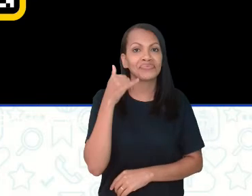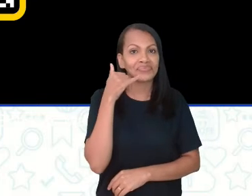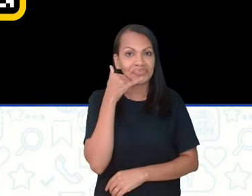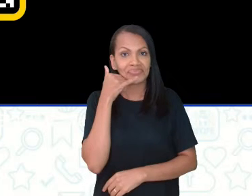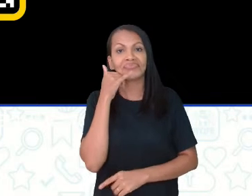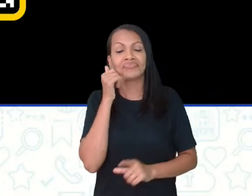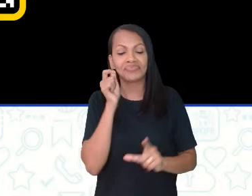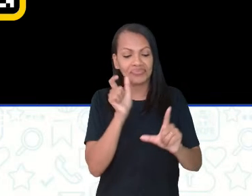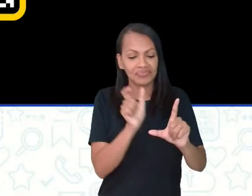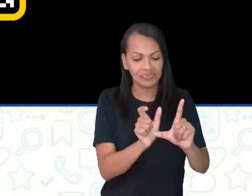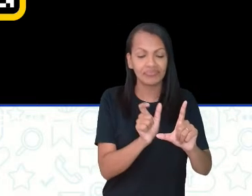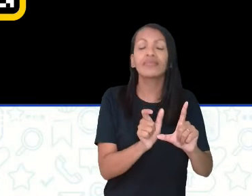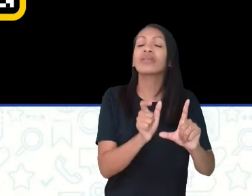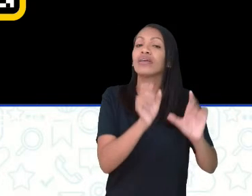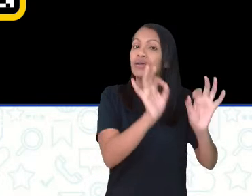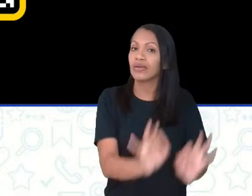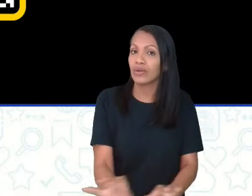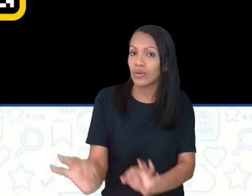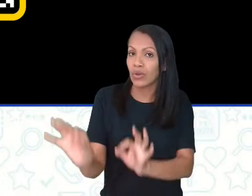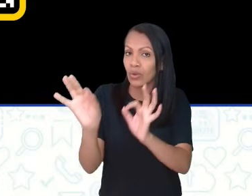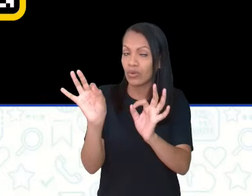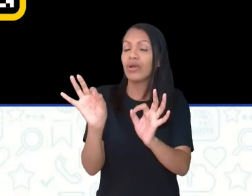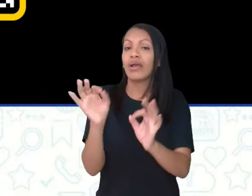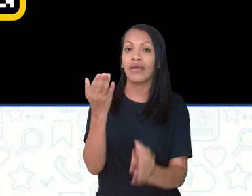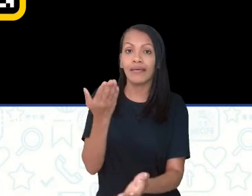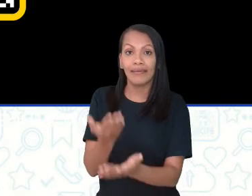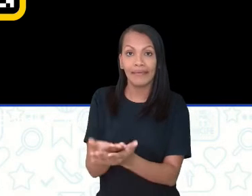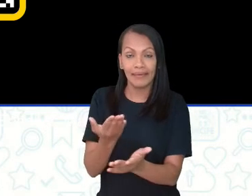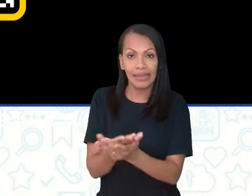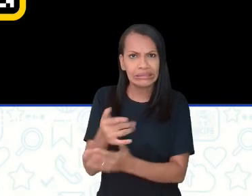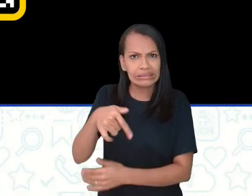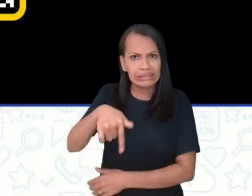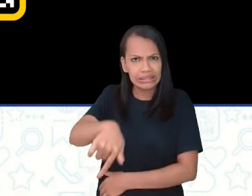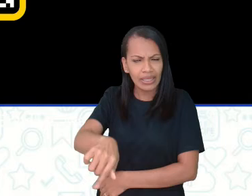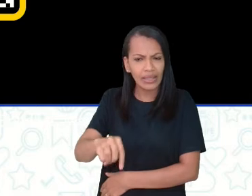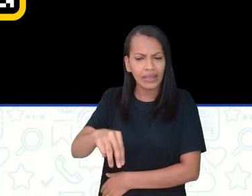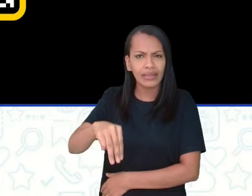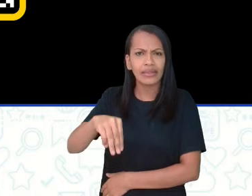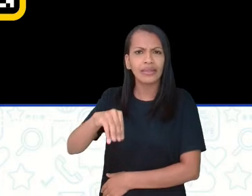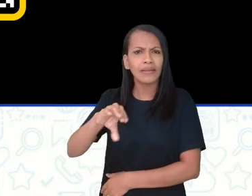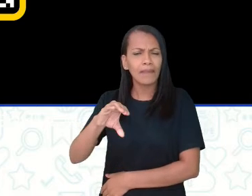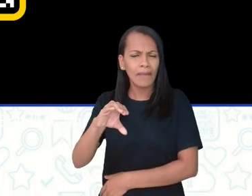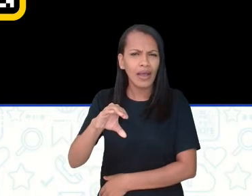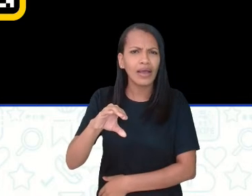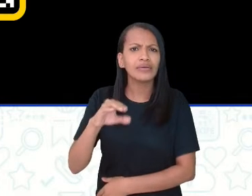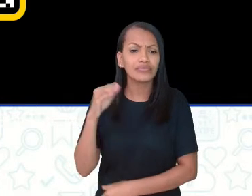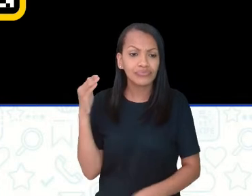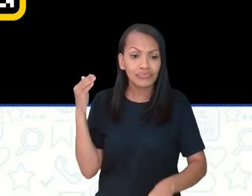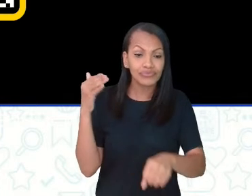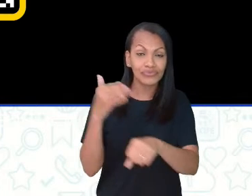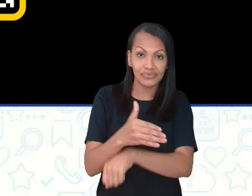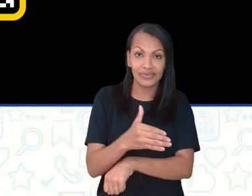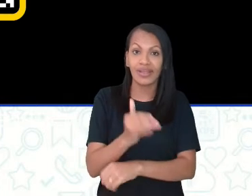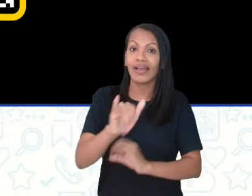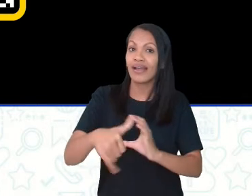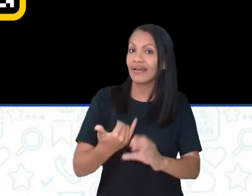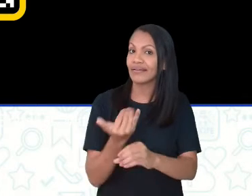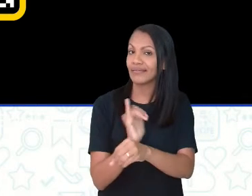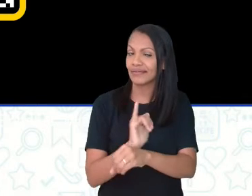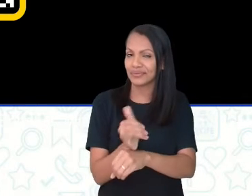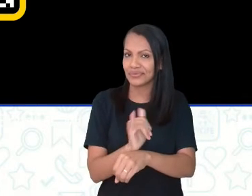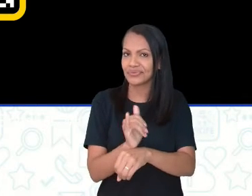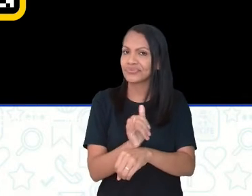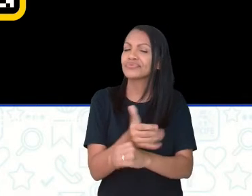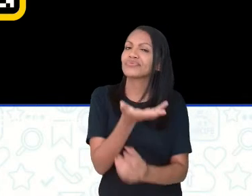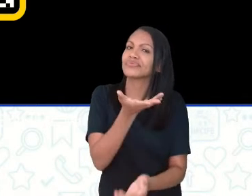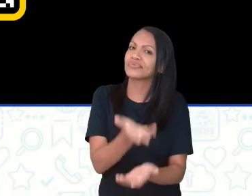Ela aconteceu no dia 7 de março, então vocês têm a facilidade aí de ir direto pro canal do YouTube, direto para essa aula,